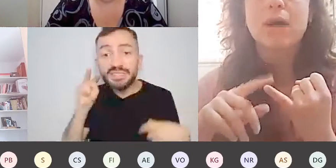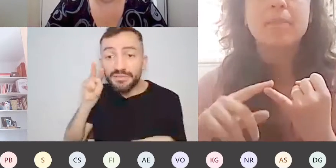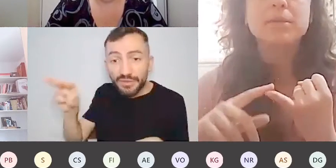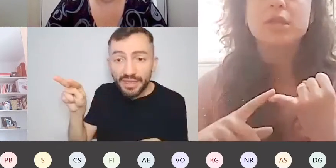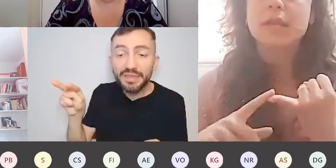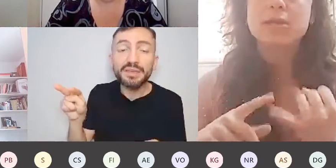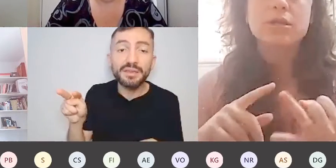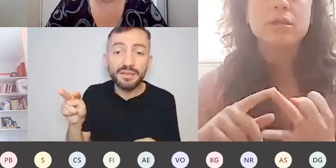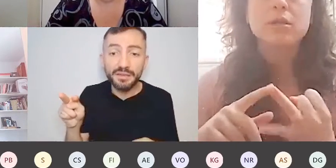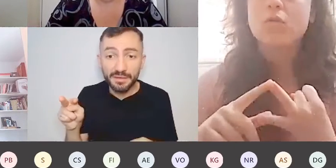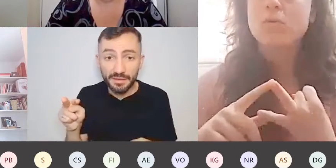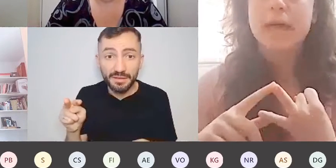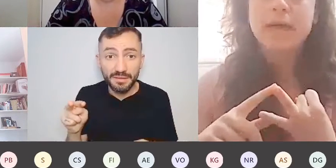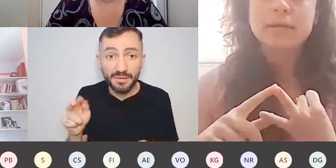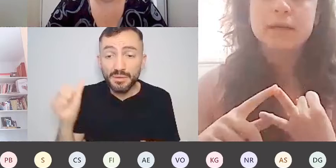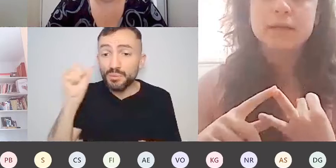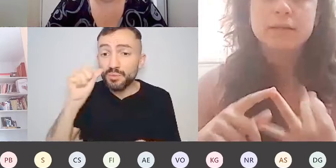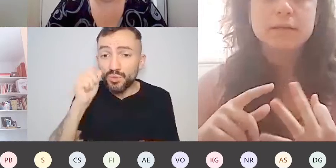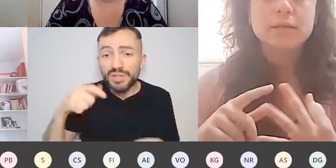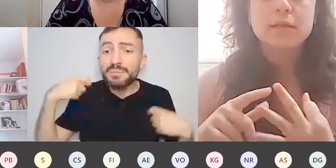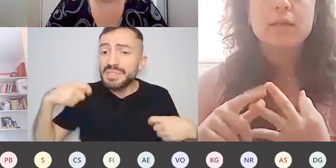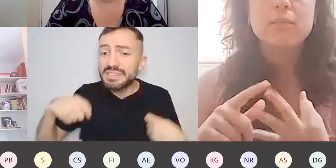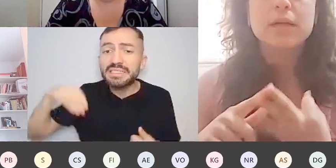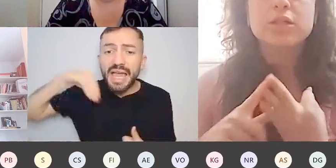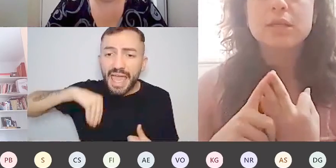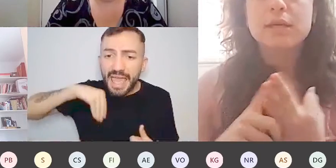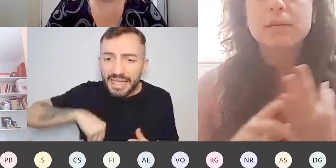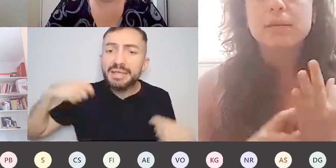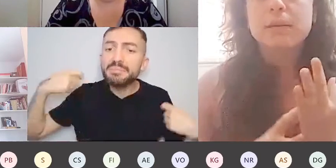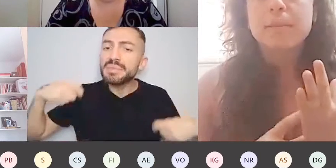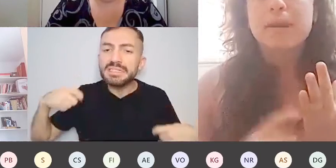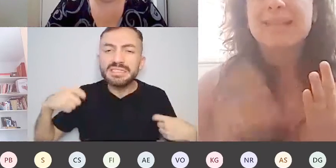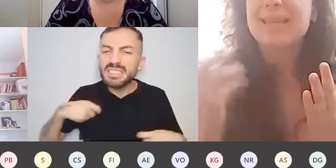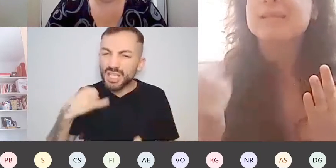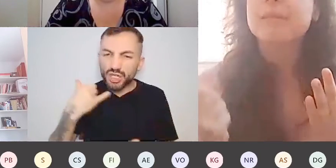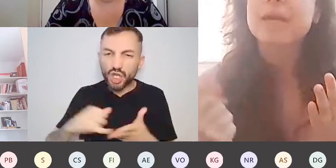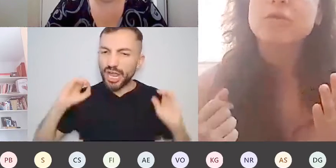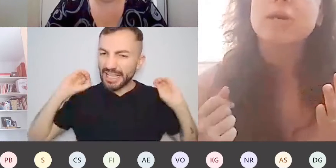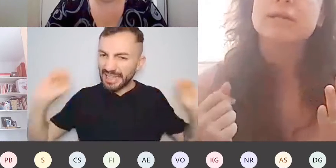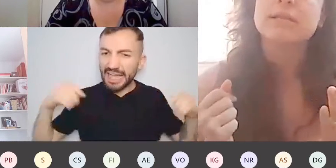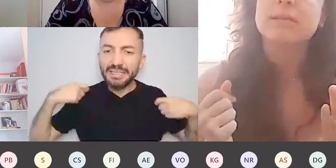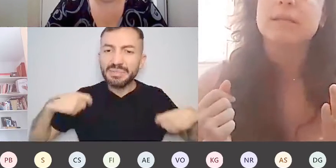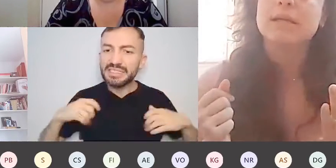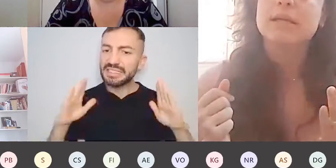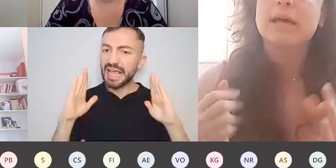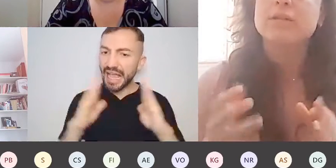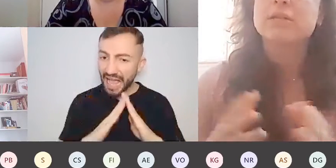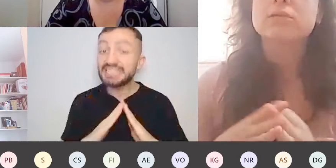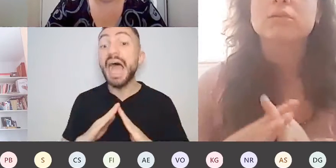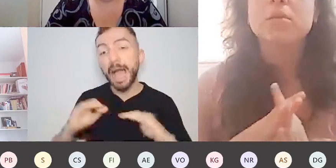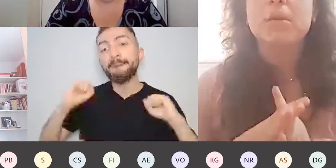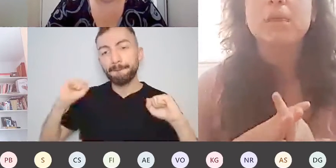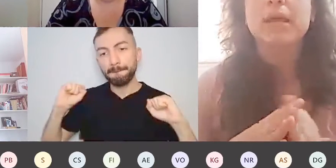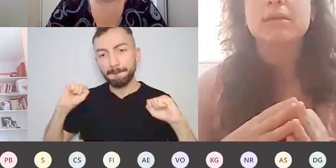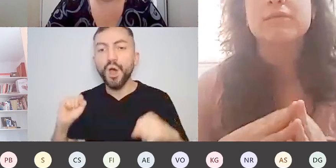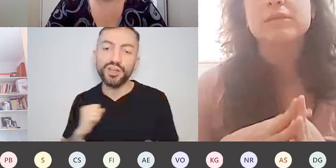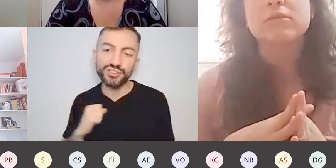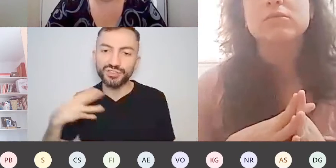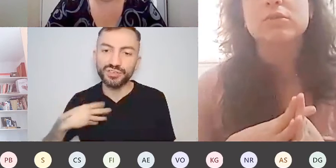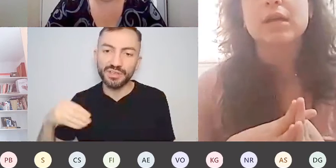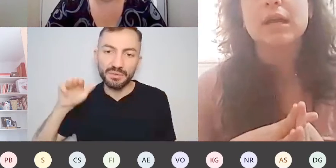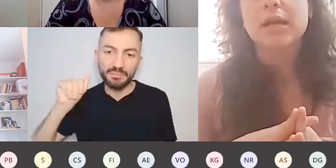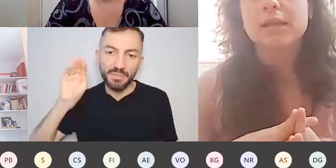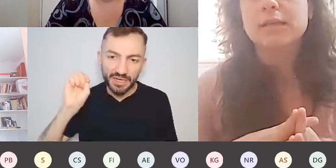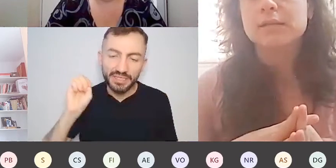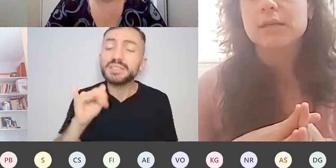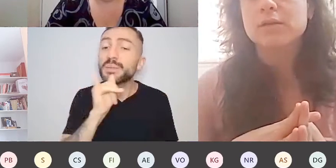com abstinente, com renda e moradia para ter essa meritocracia da maternidade. Então, se eu tenho uma mulher que está fazendo